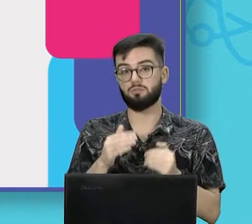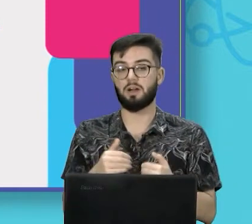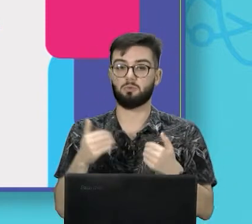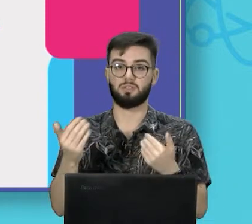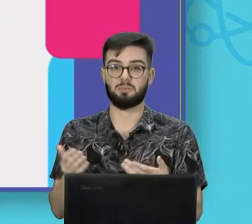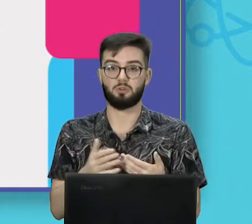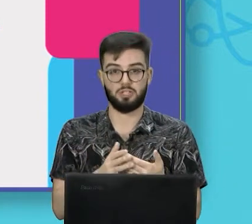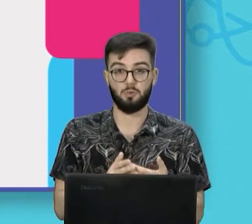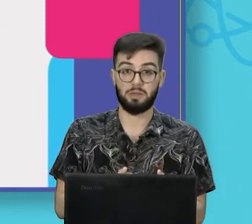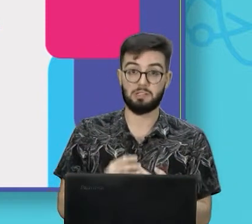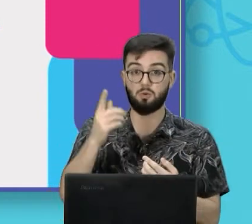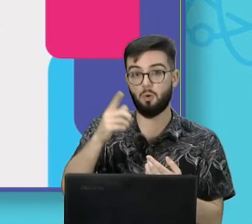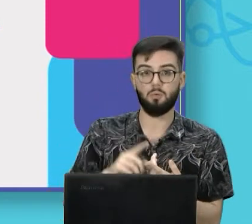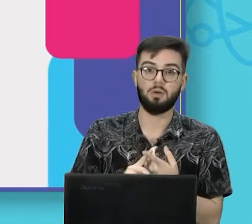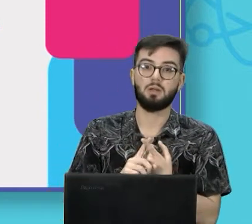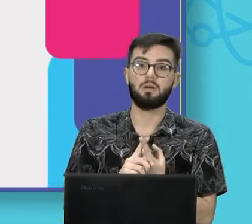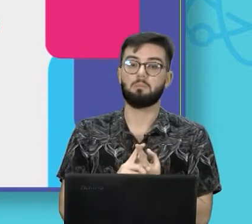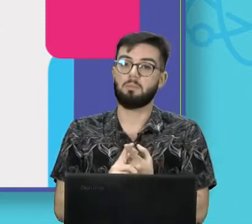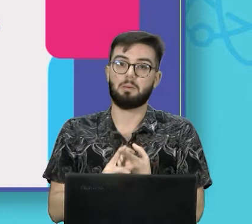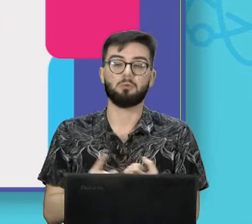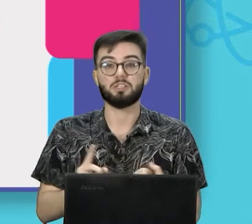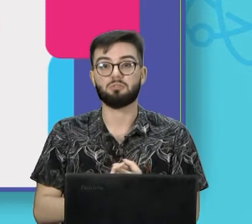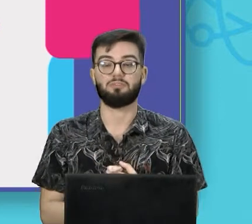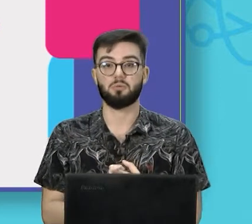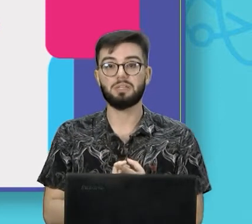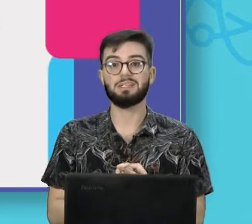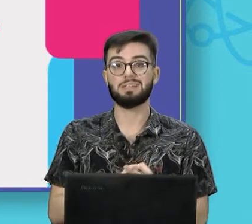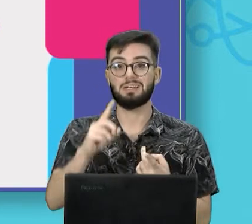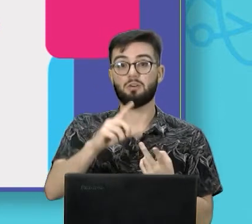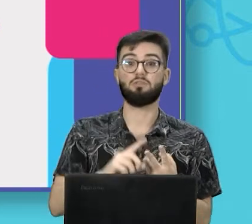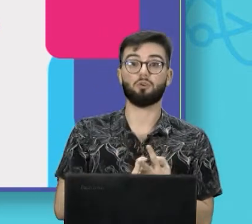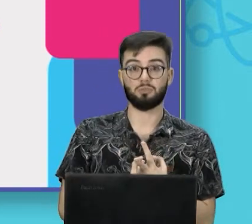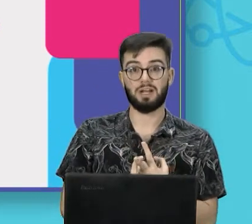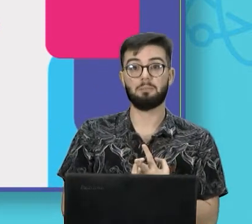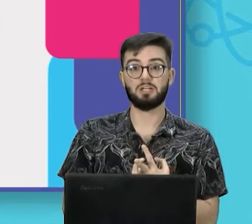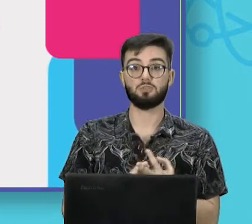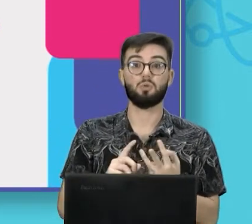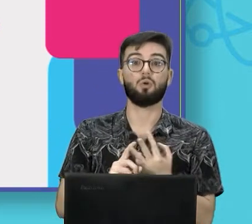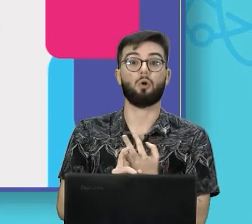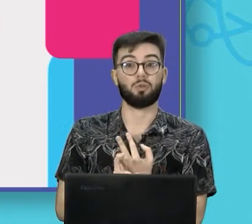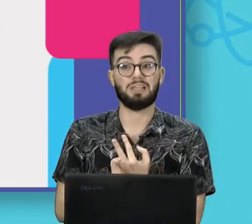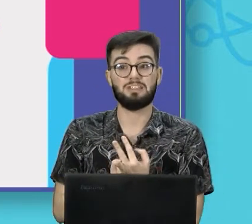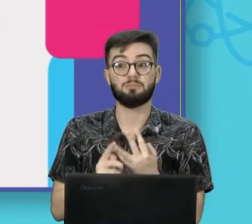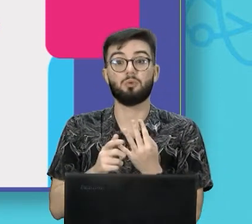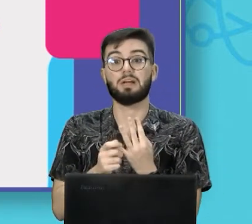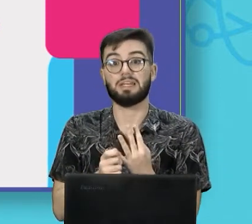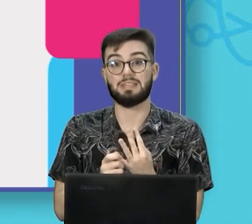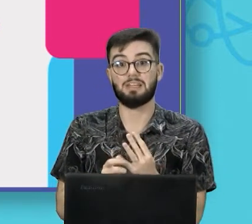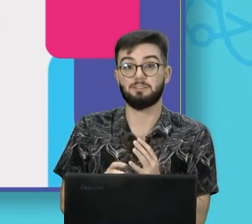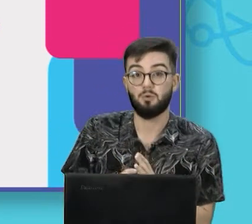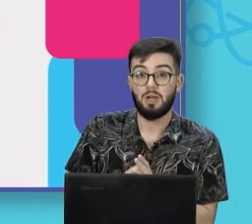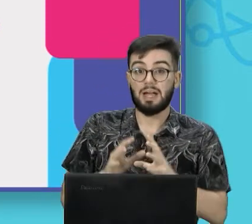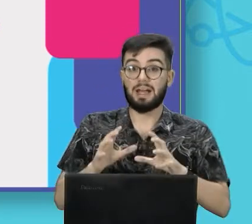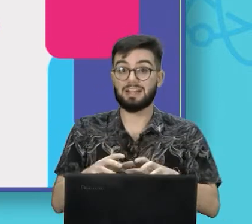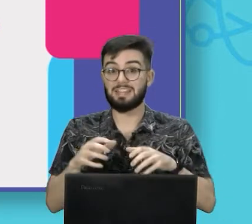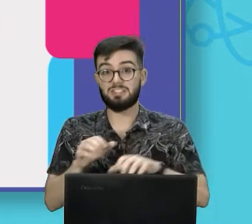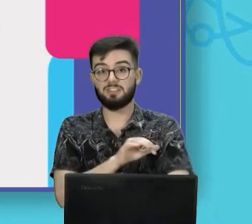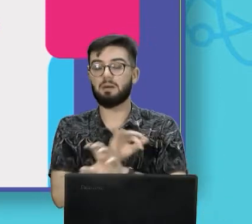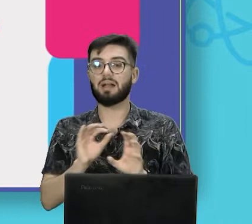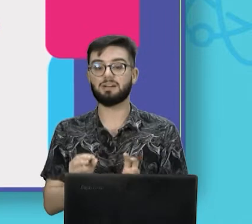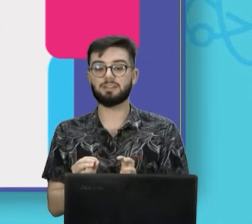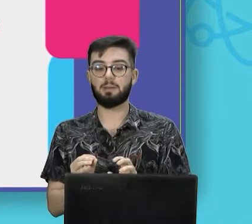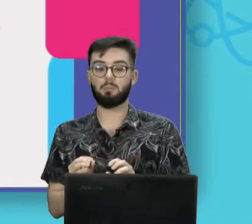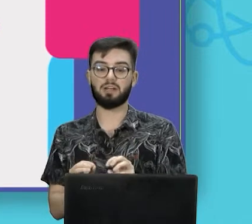grande reflexo no que vai acontecer posteriormente como a política Café com Leite o voto de cabresto coronelismo clientelismo